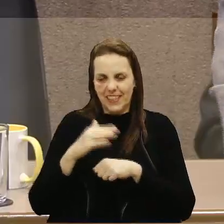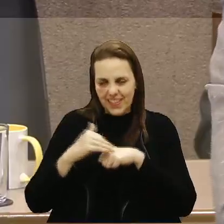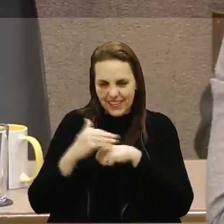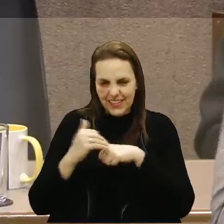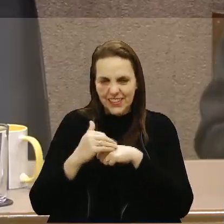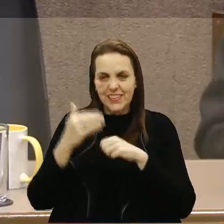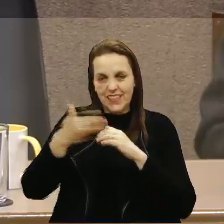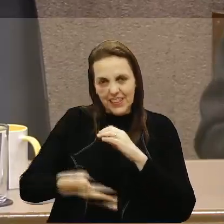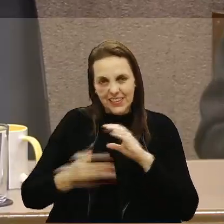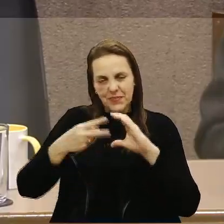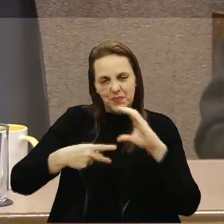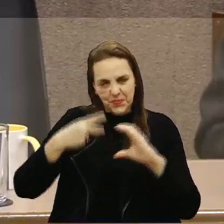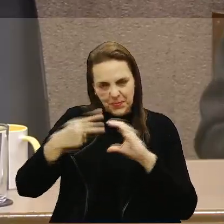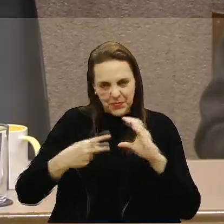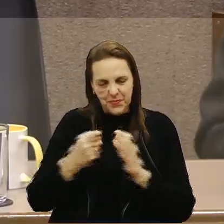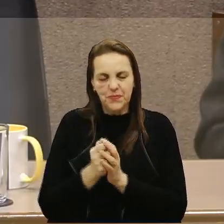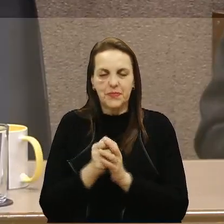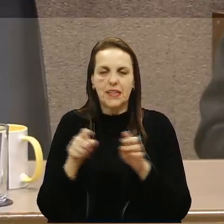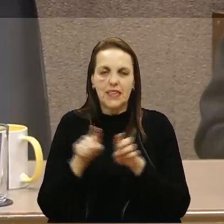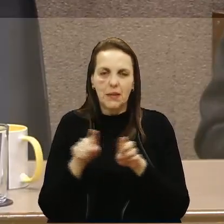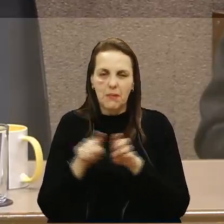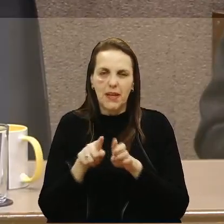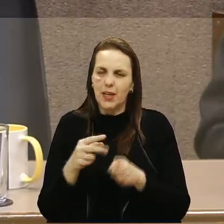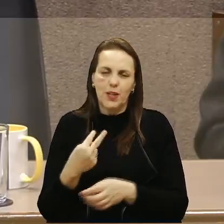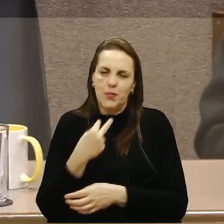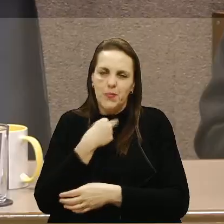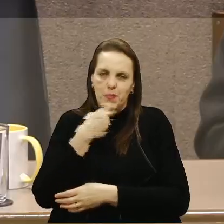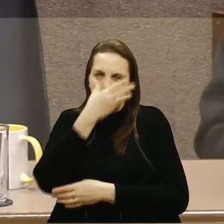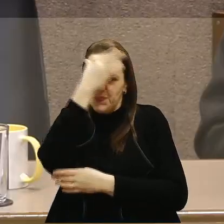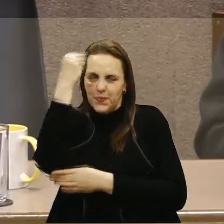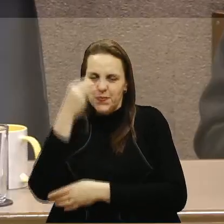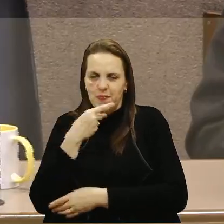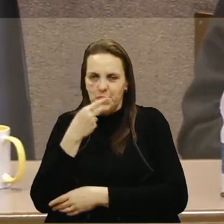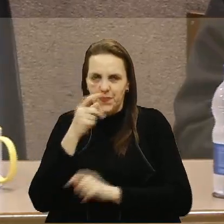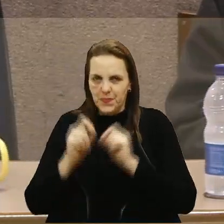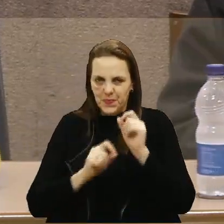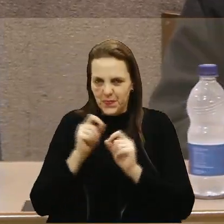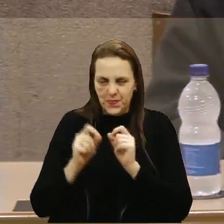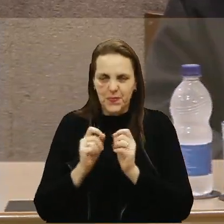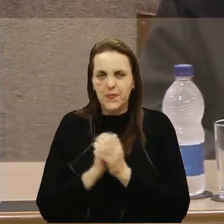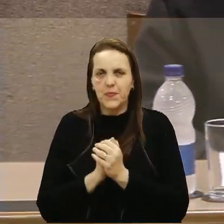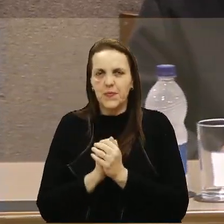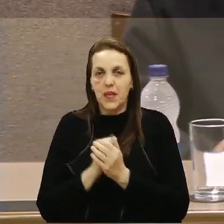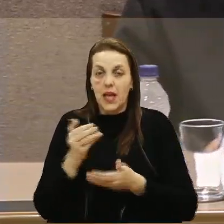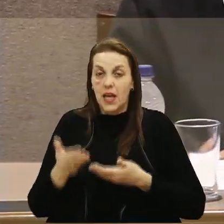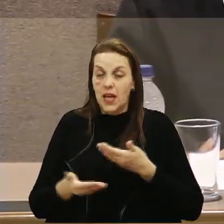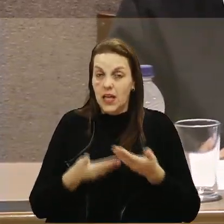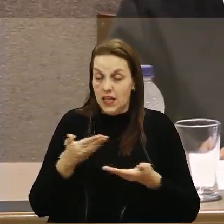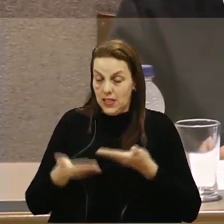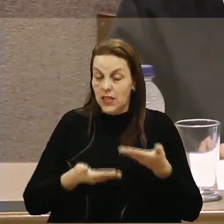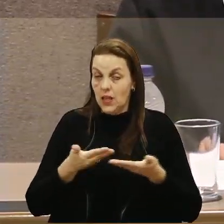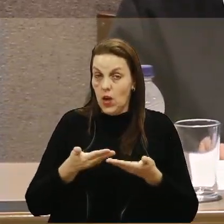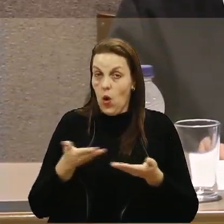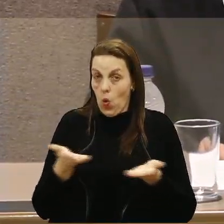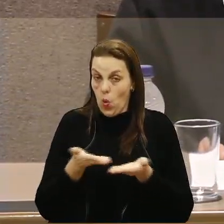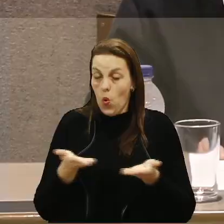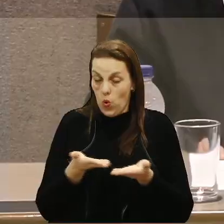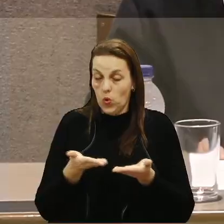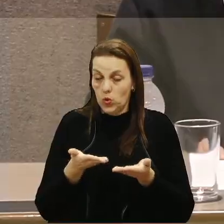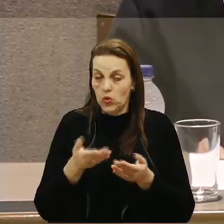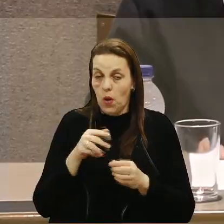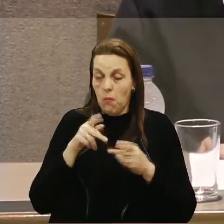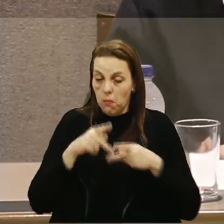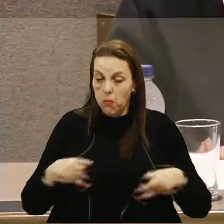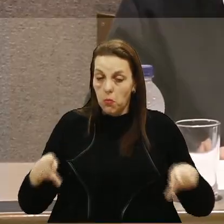Câmara de Vereadores. E também não posso me furtar de falar sobre a consulta popular que tem hoje na Universidade de Caxias do